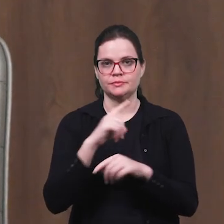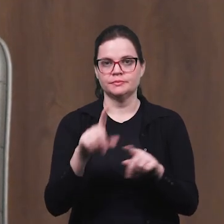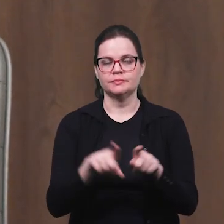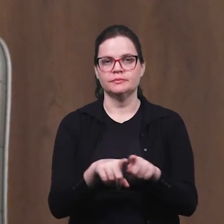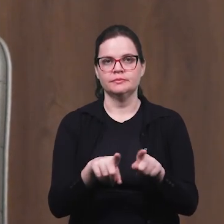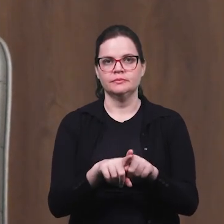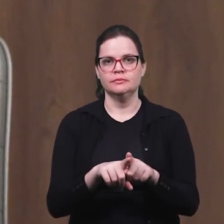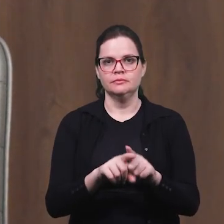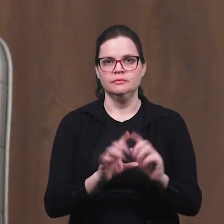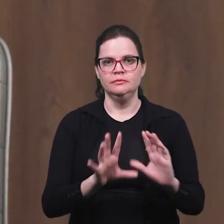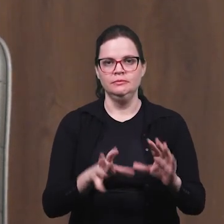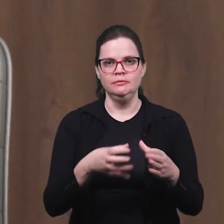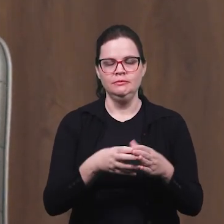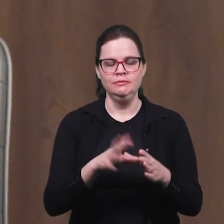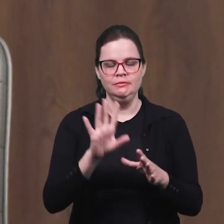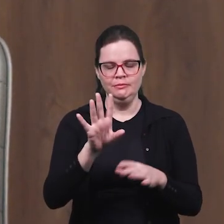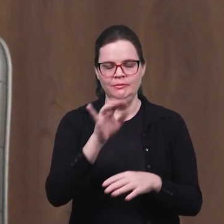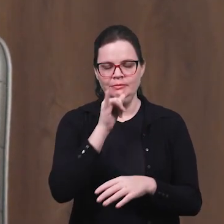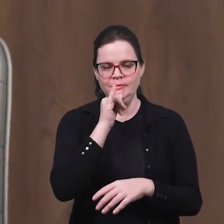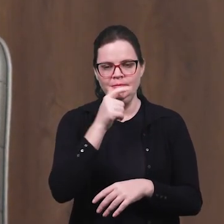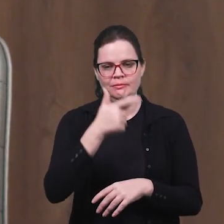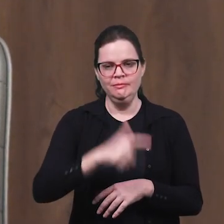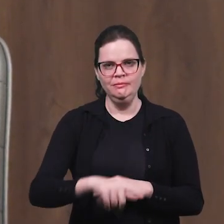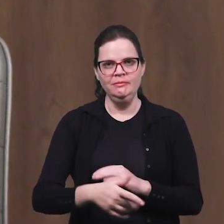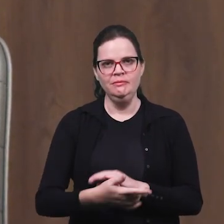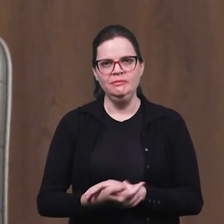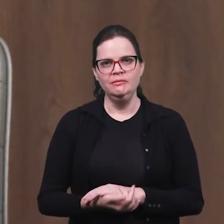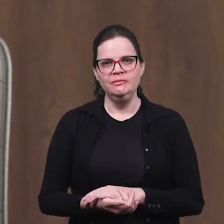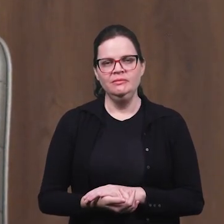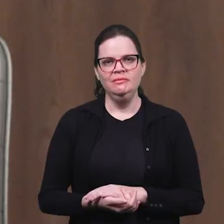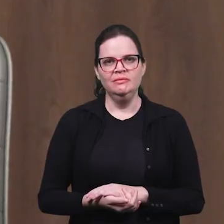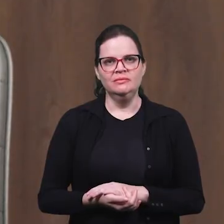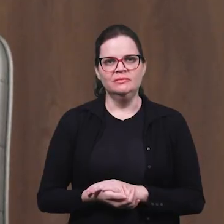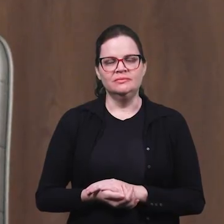aqueles, vou repetir aqui para ficar claro,